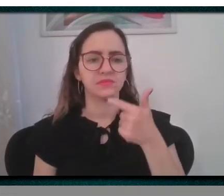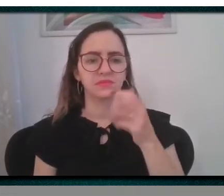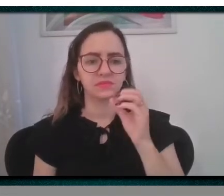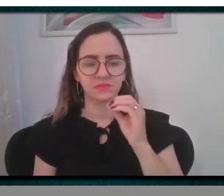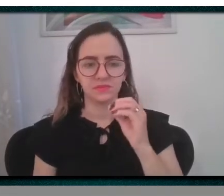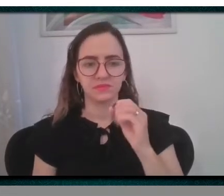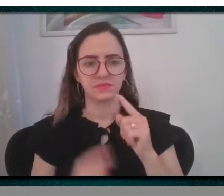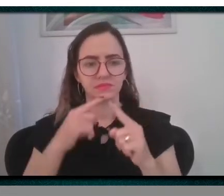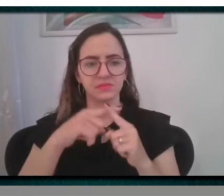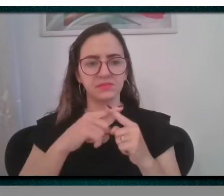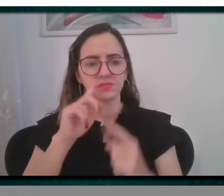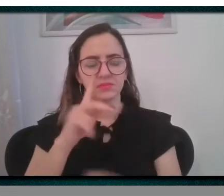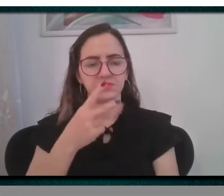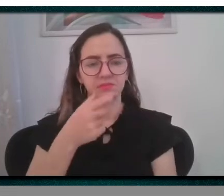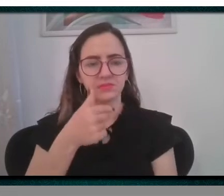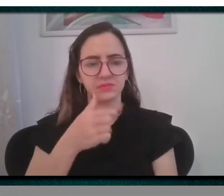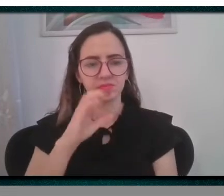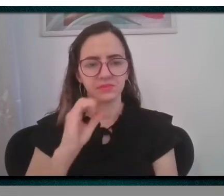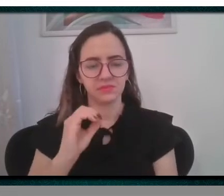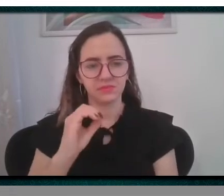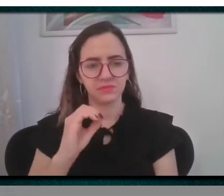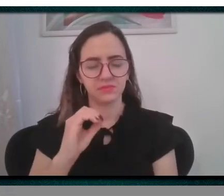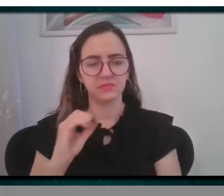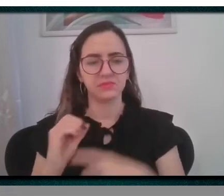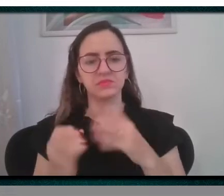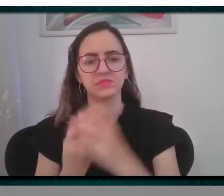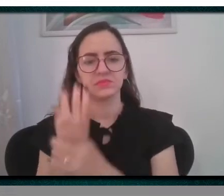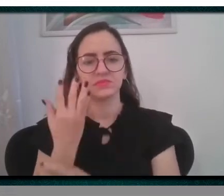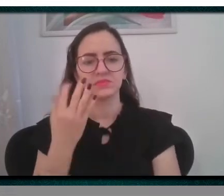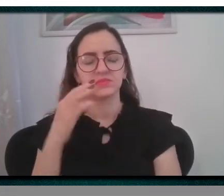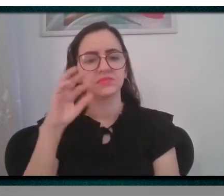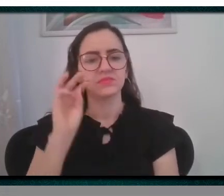ele vira H3O mais